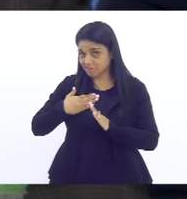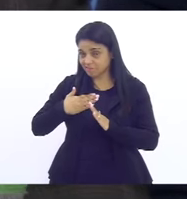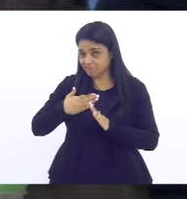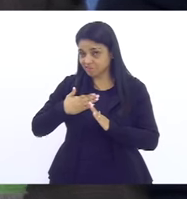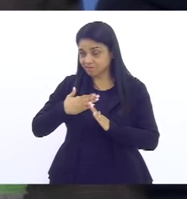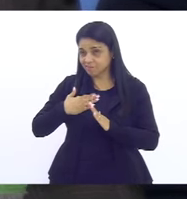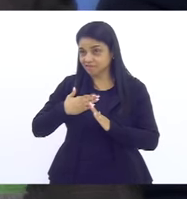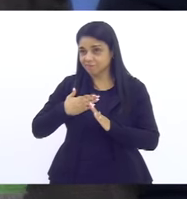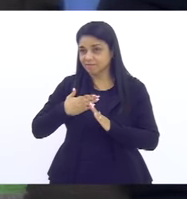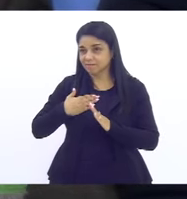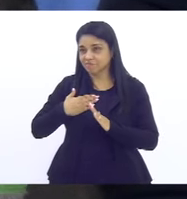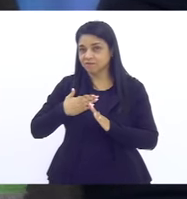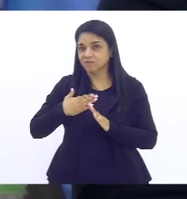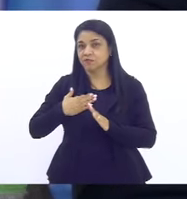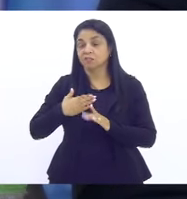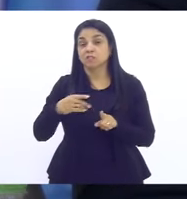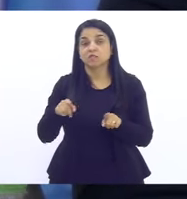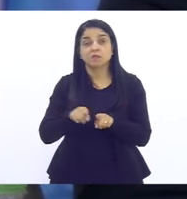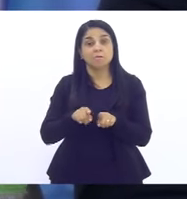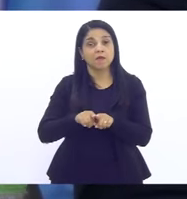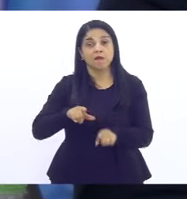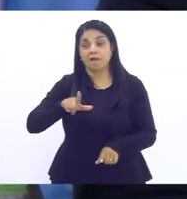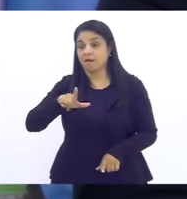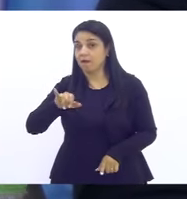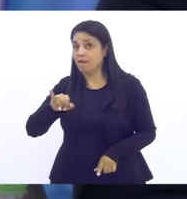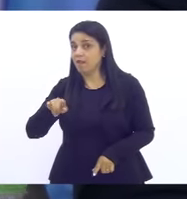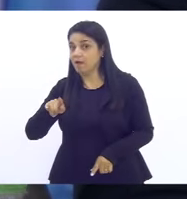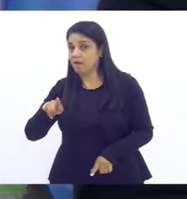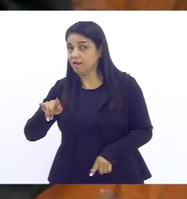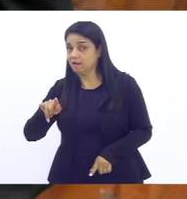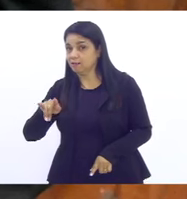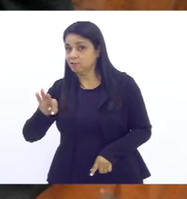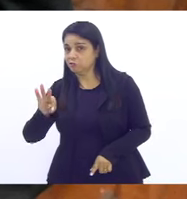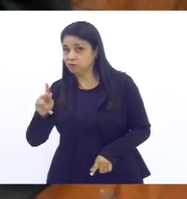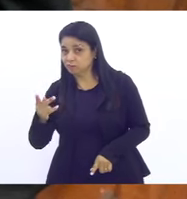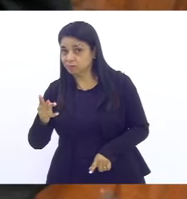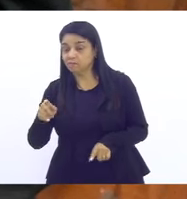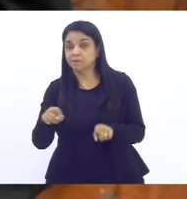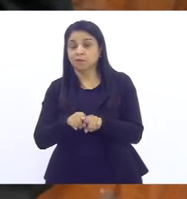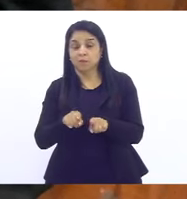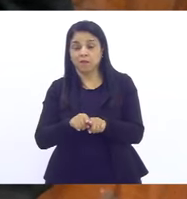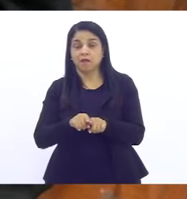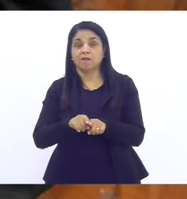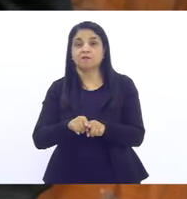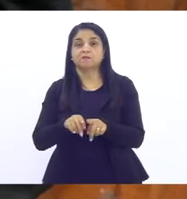não tirando a laje também das suas responsabilidades, mas era um recorrente, pô.